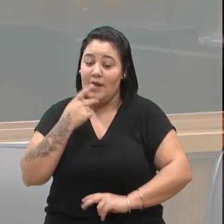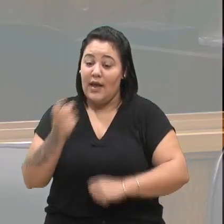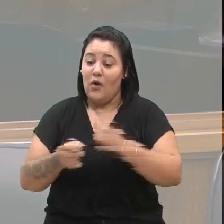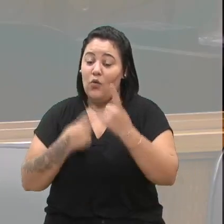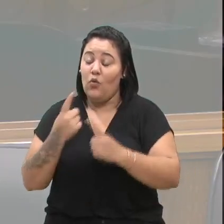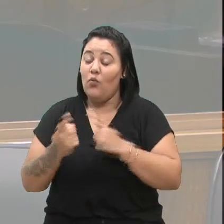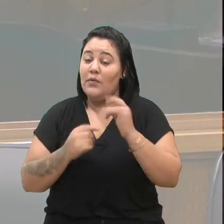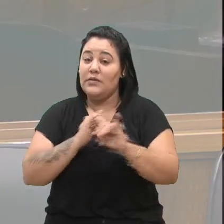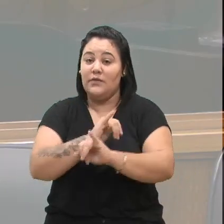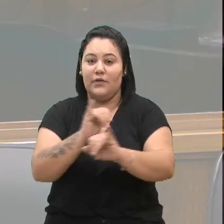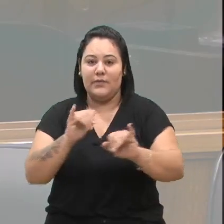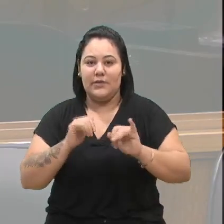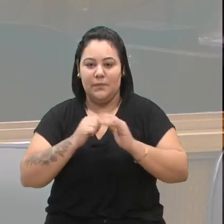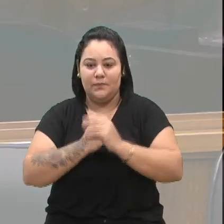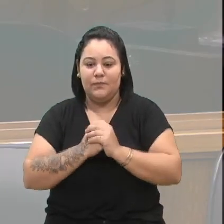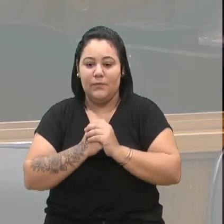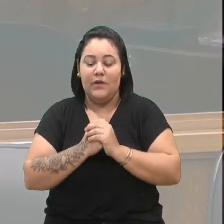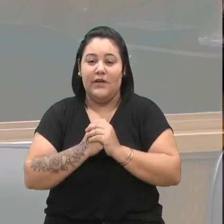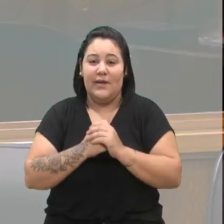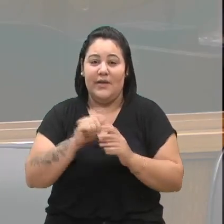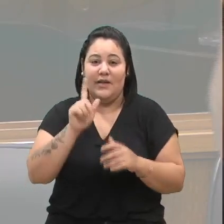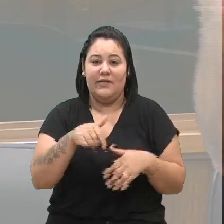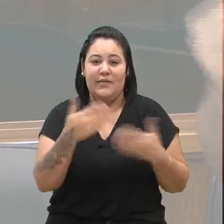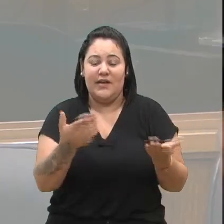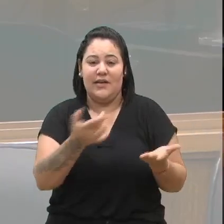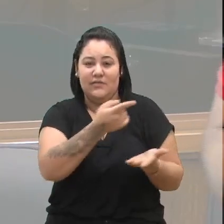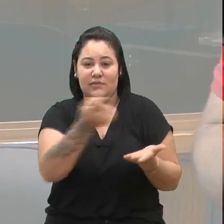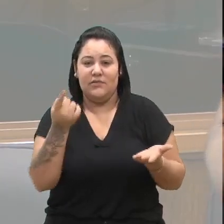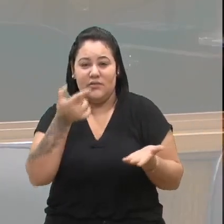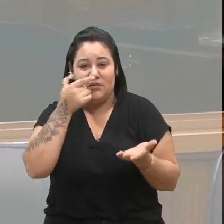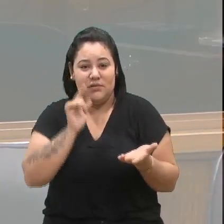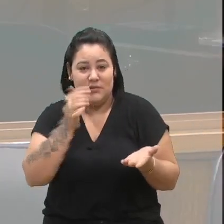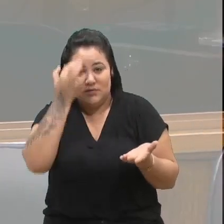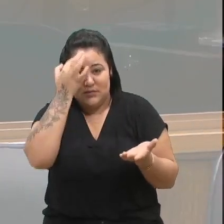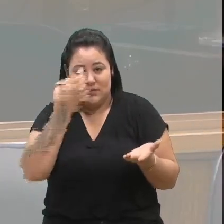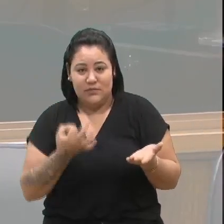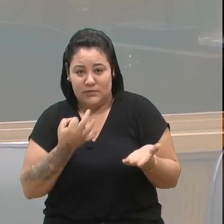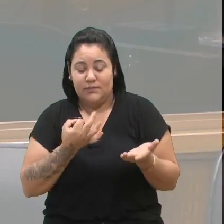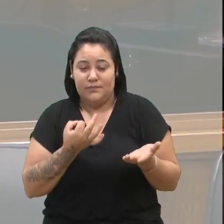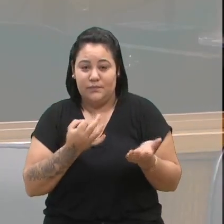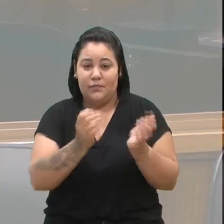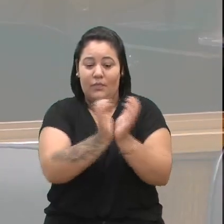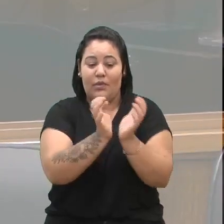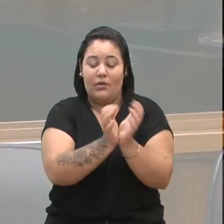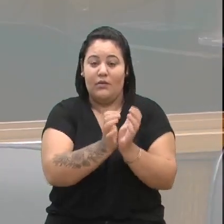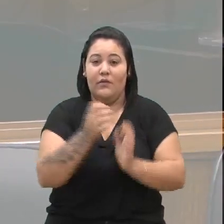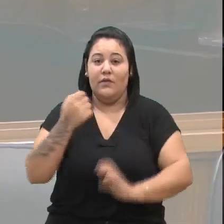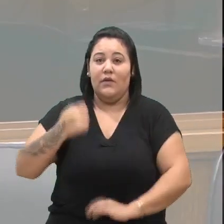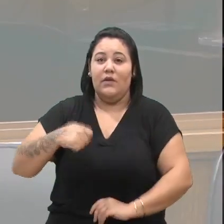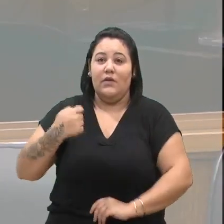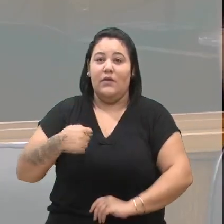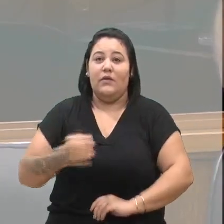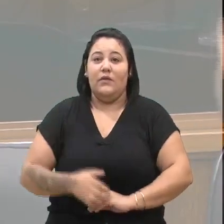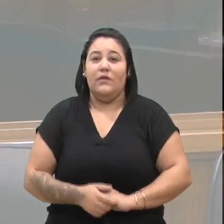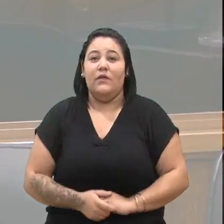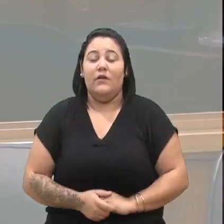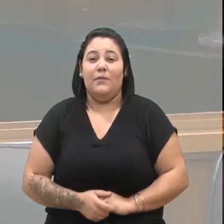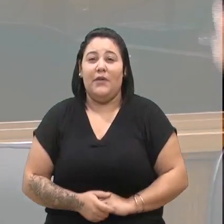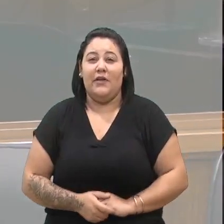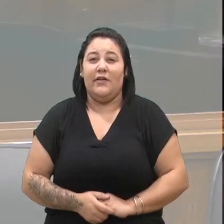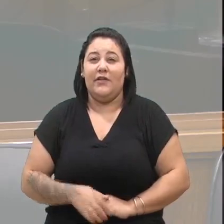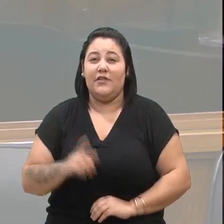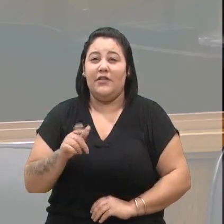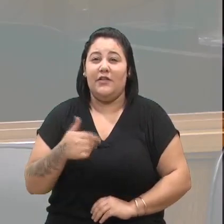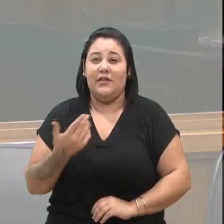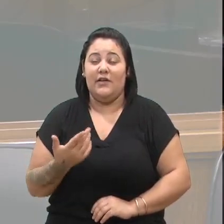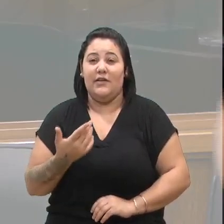dados. Se vocês entendem, os colegas que aqui se manifestaram, que nós temos que prender mais ou manter mais